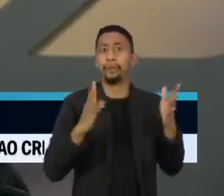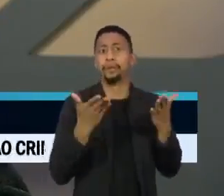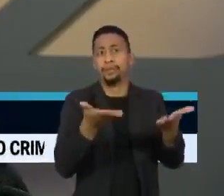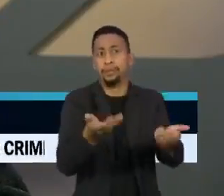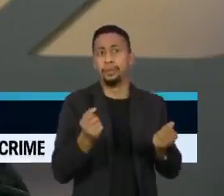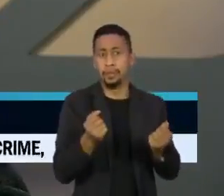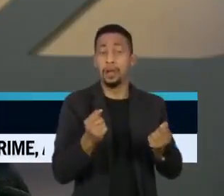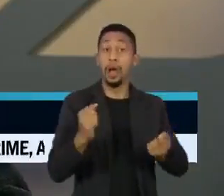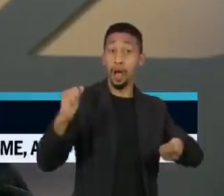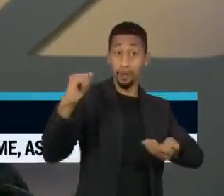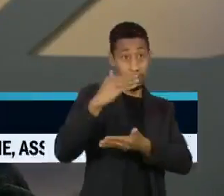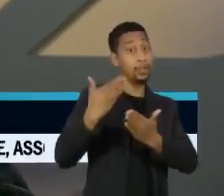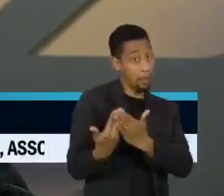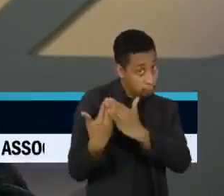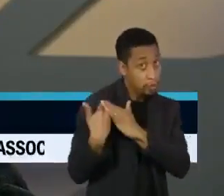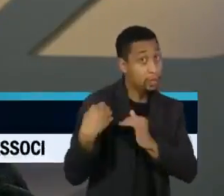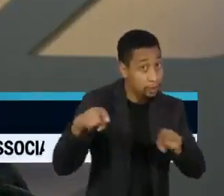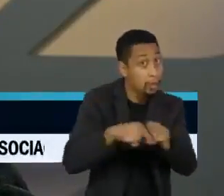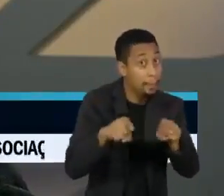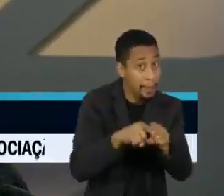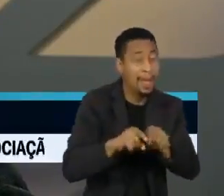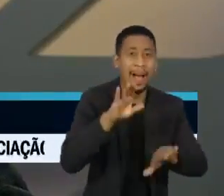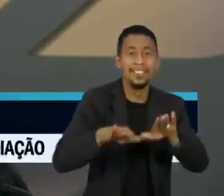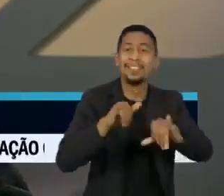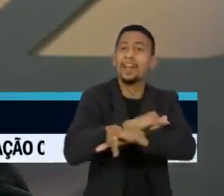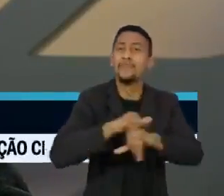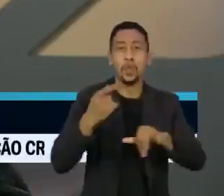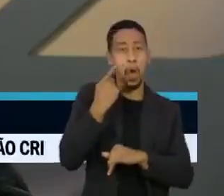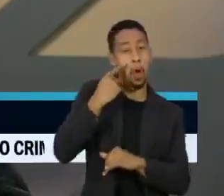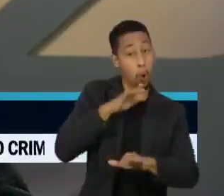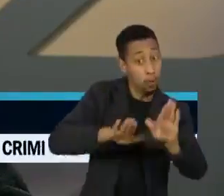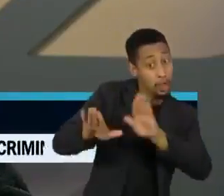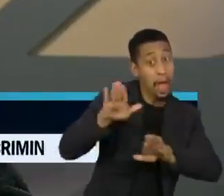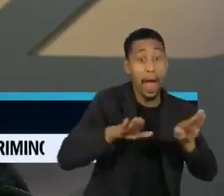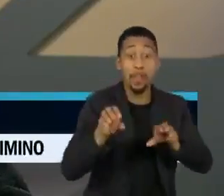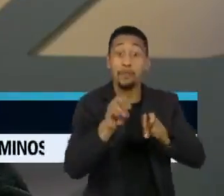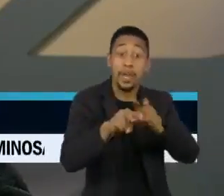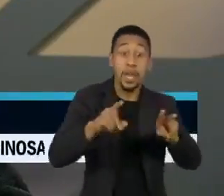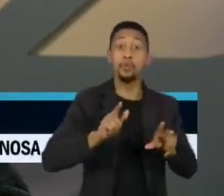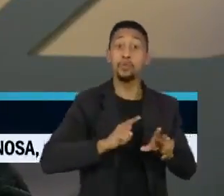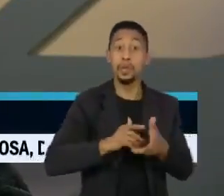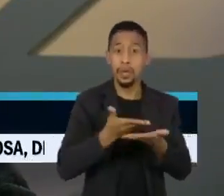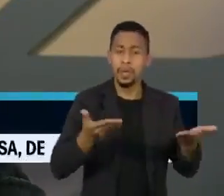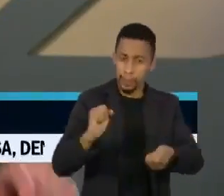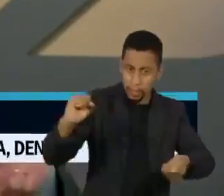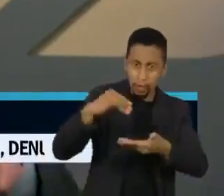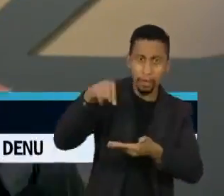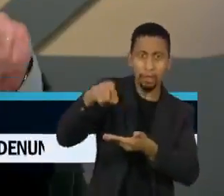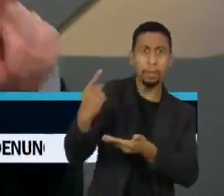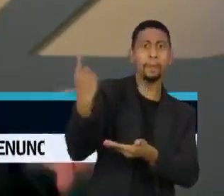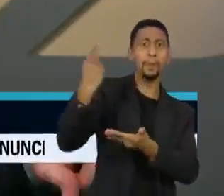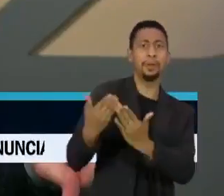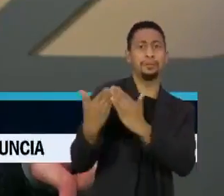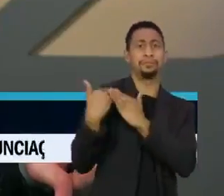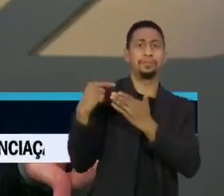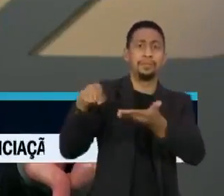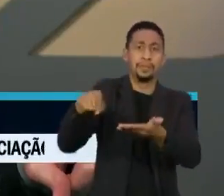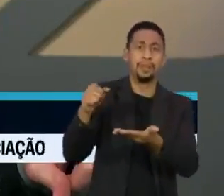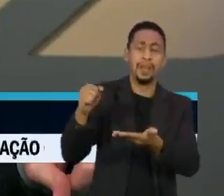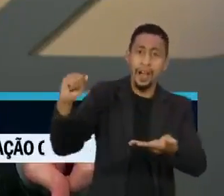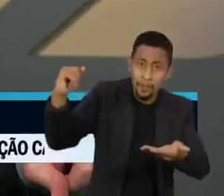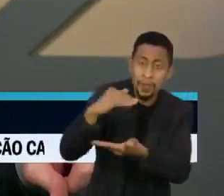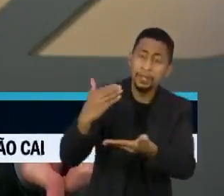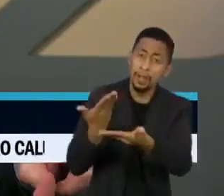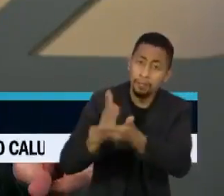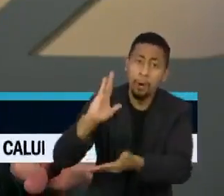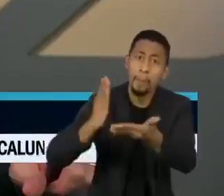responsabilidade então quando Anvisa fala que tem coisa tóxica no mercado ela é um dos pontos pelo qual todos